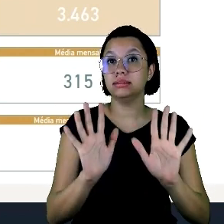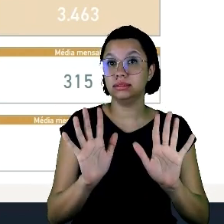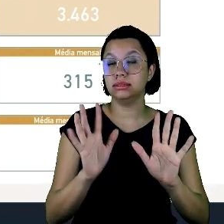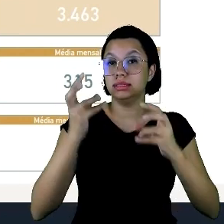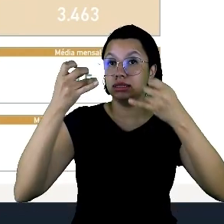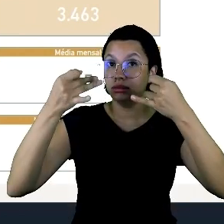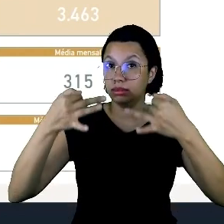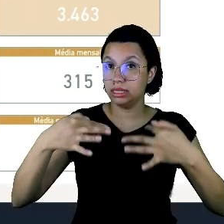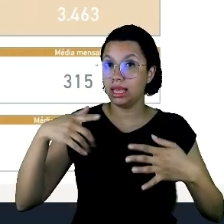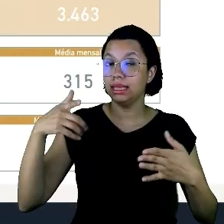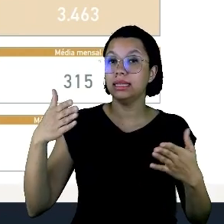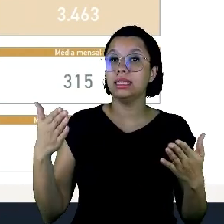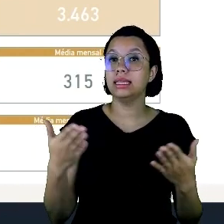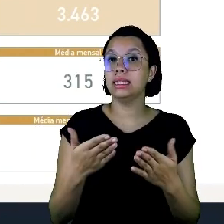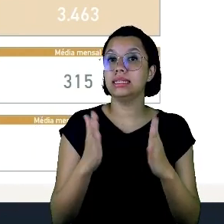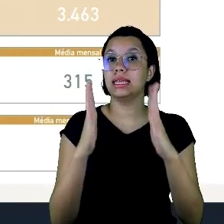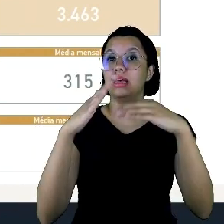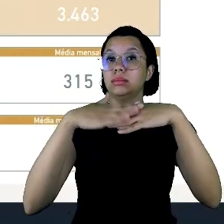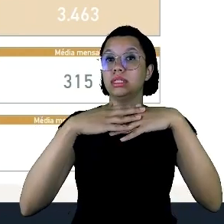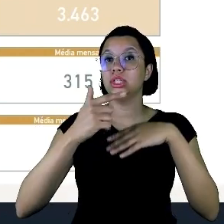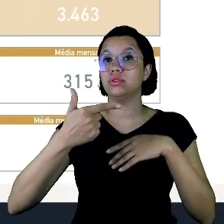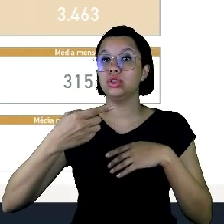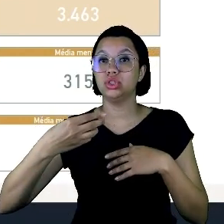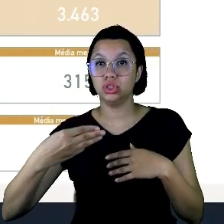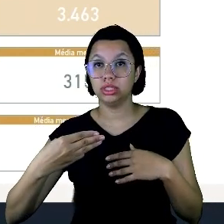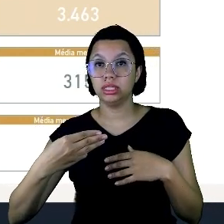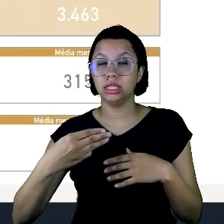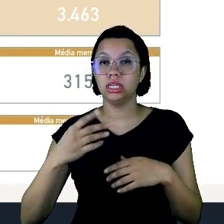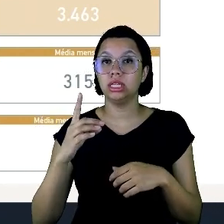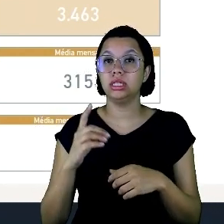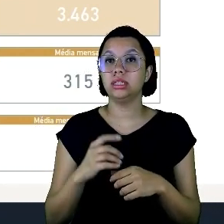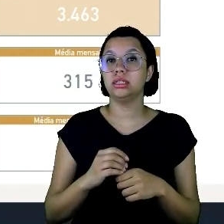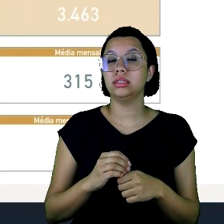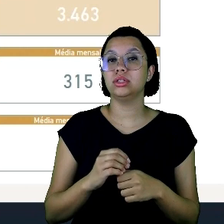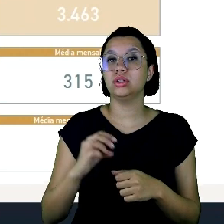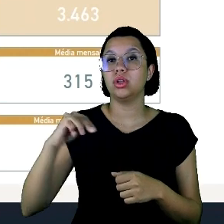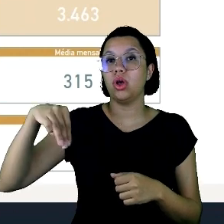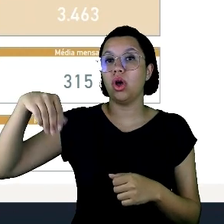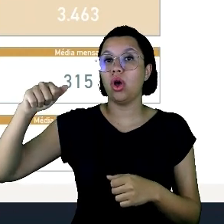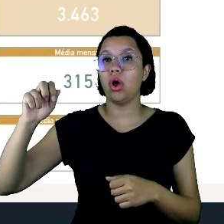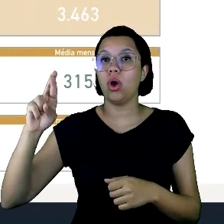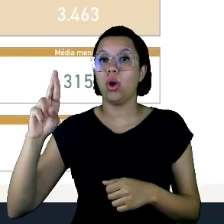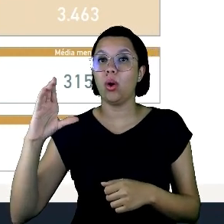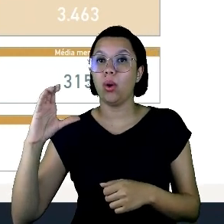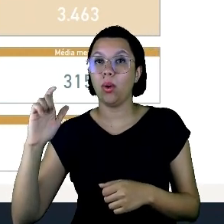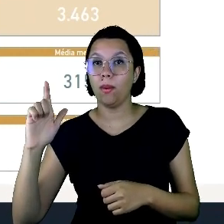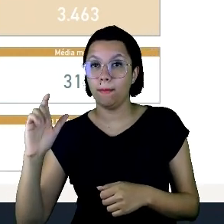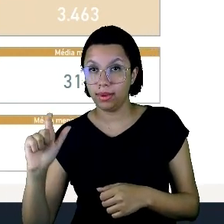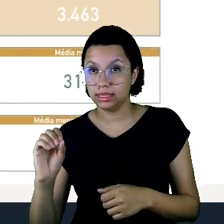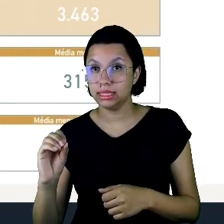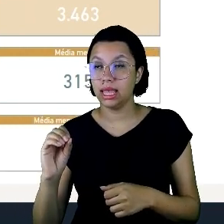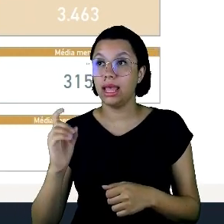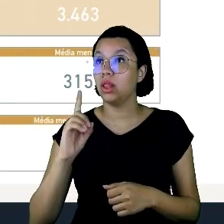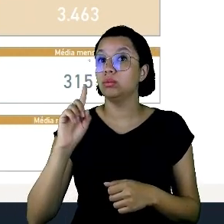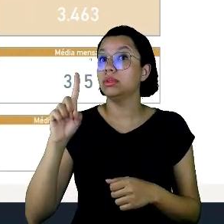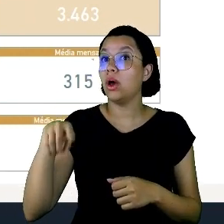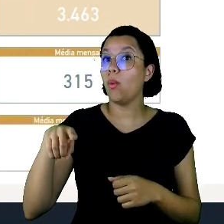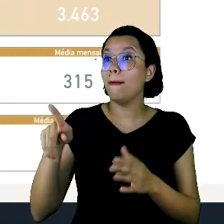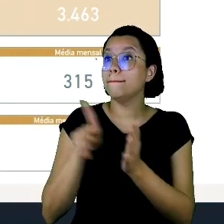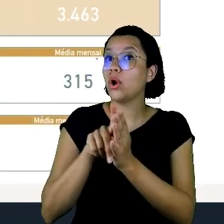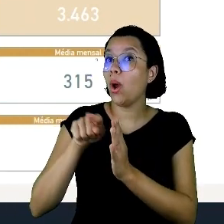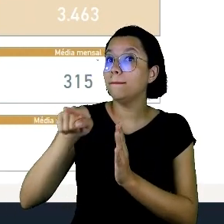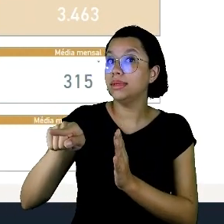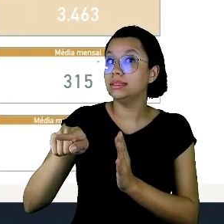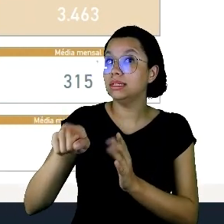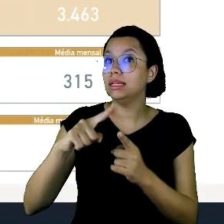para esclarecer que esse gabinete 23, Dr. Marcelo Saraiva, não é a produtividade do Dr. Marcelo Saraiva,